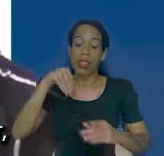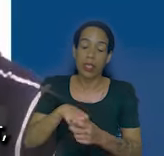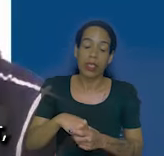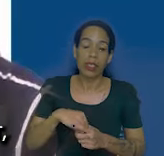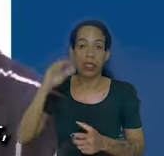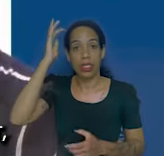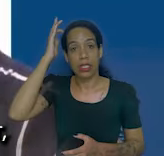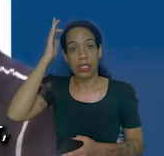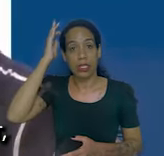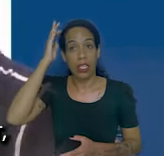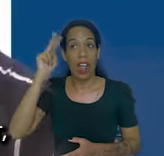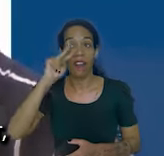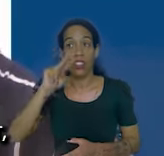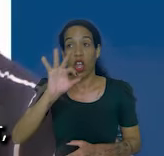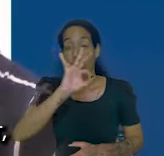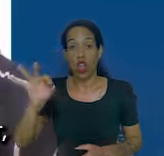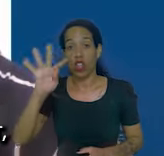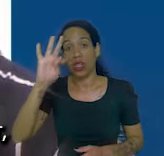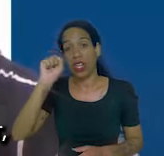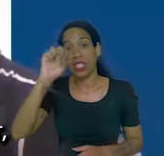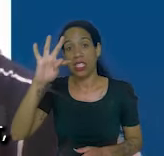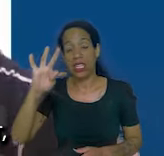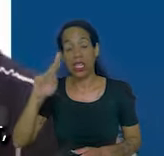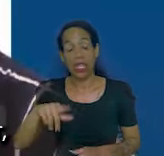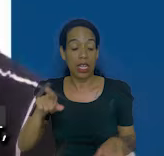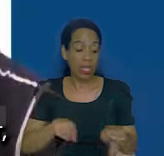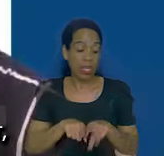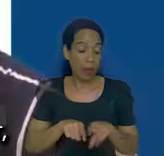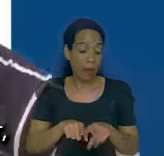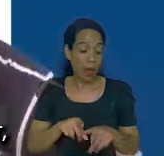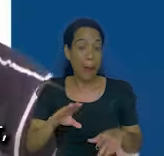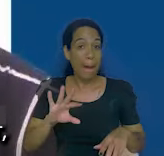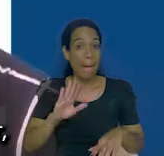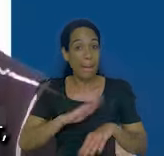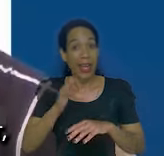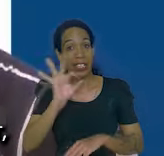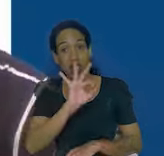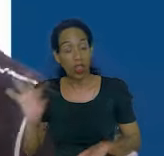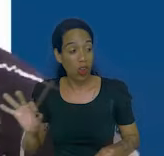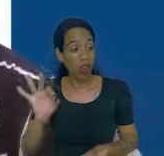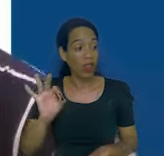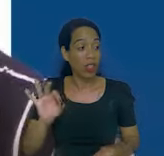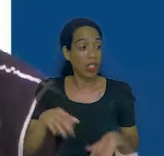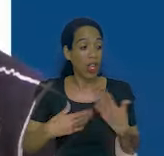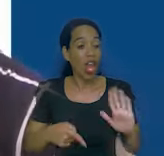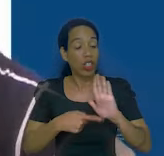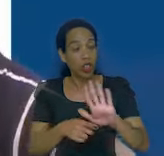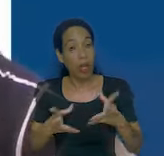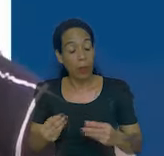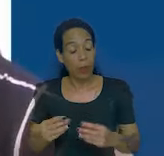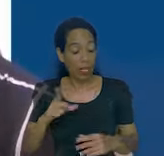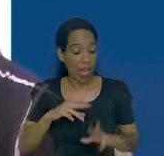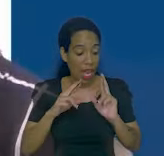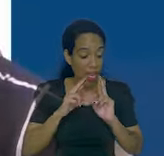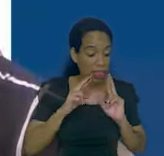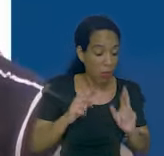dentro dessa visão nova do TST, nessa questão mais moderna do TST, então ajudou a gente a ter